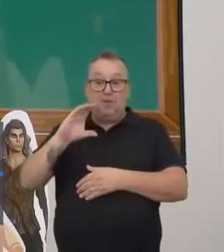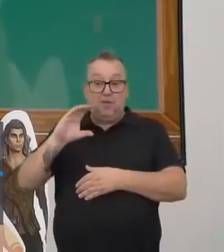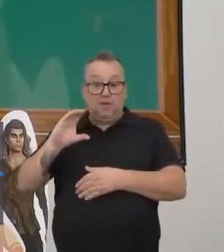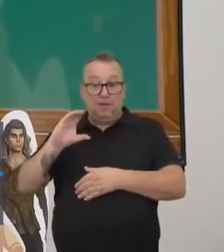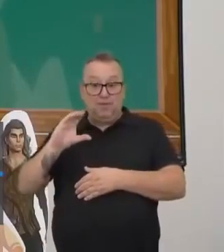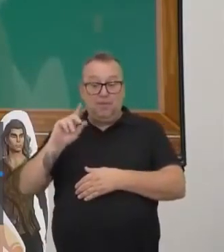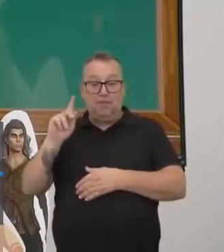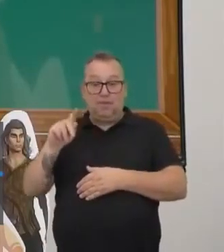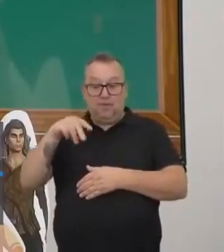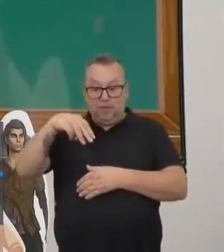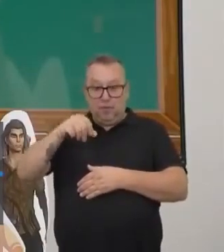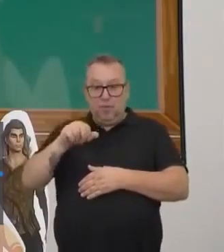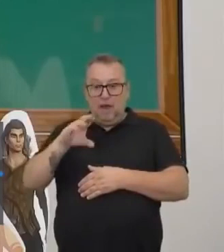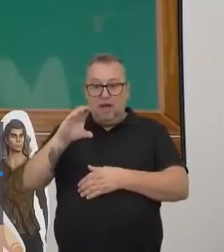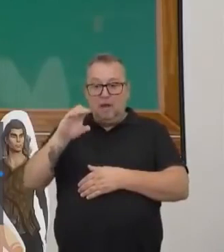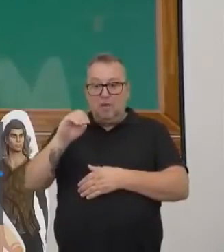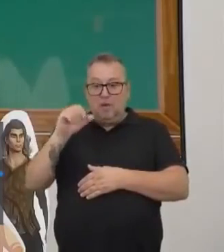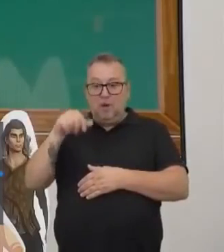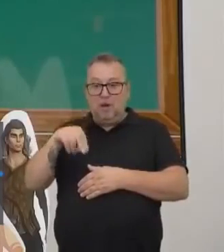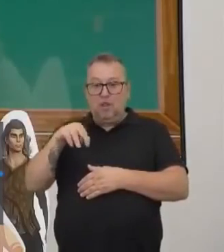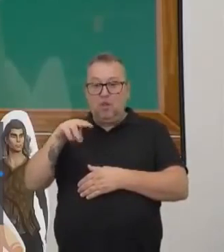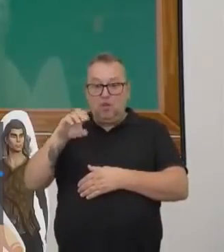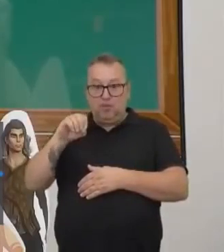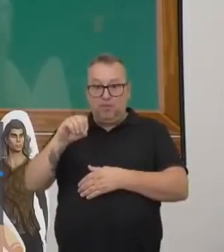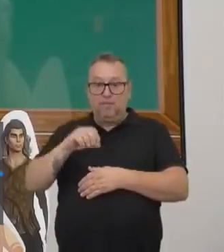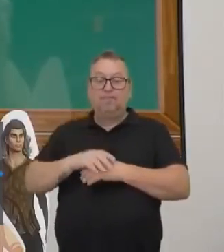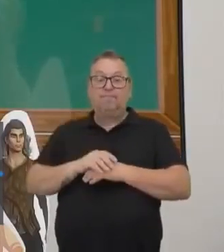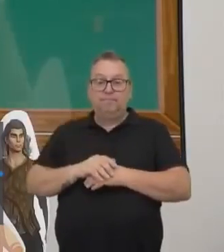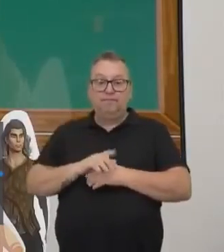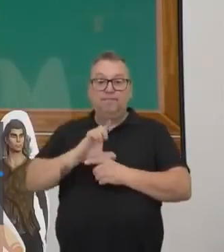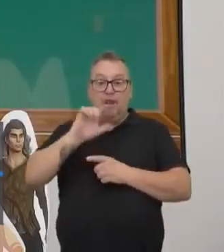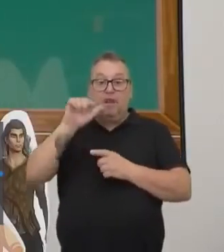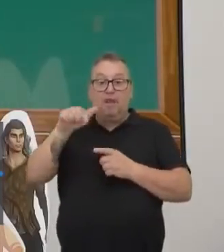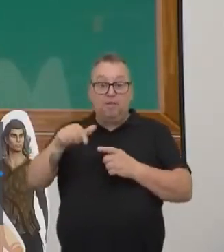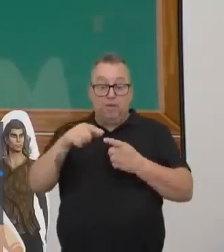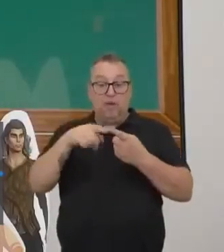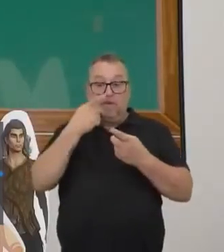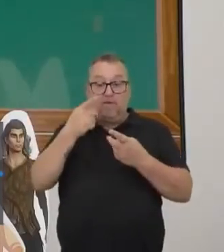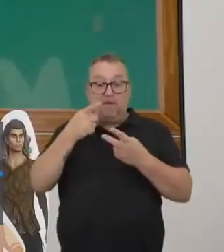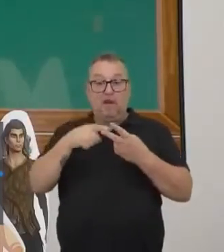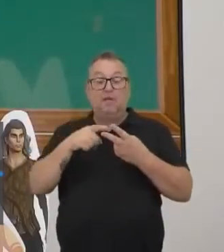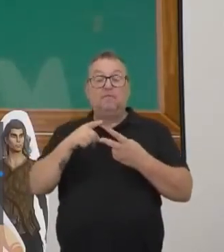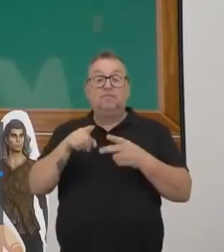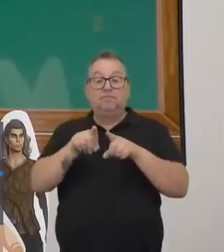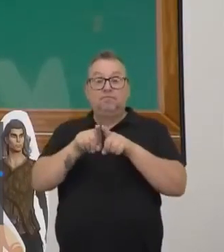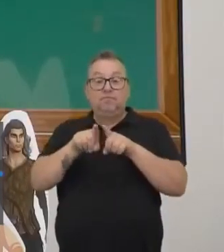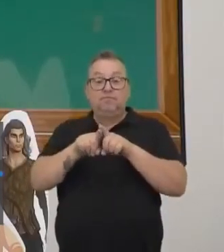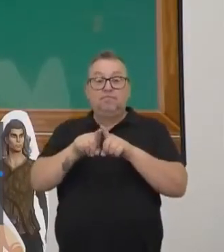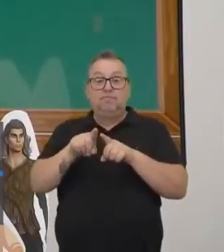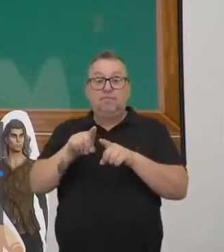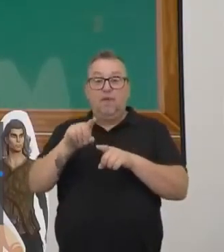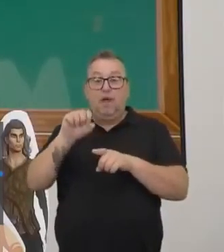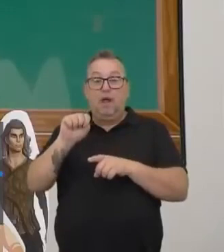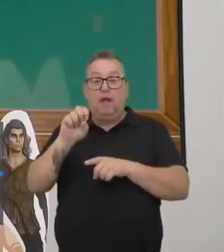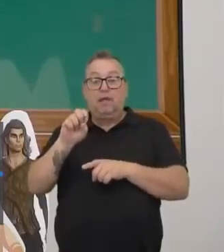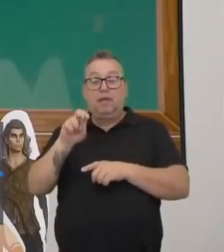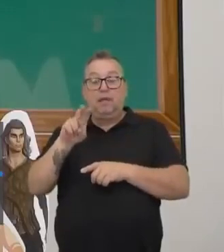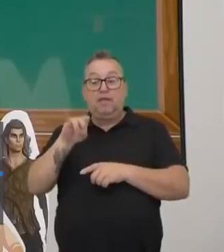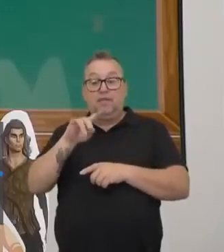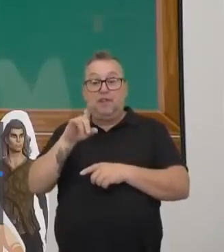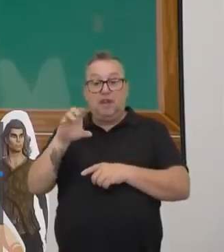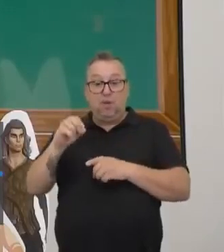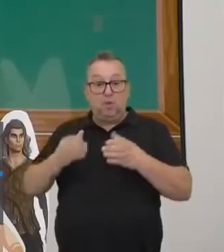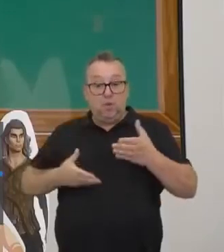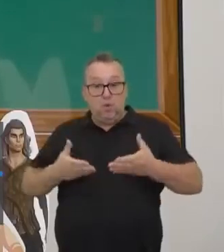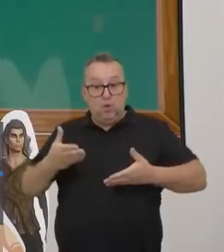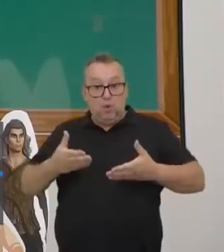Marco Antônio. Agora, o Pro José Luiz vai falar da servidão, né? Ele falou da servidão aqui, mas ele vai falar assim, ó. A servidão era o